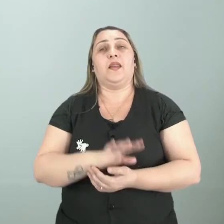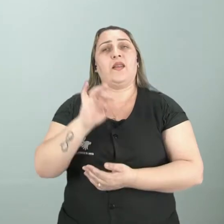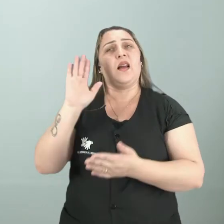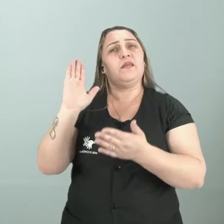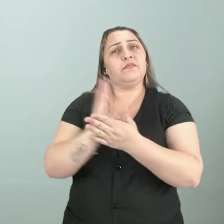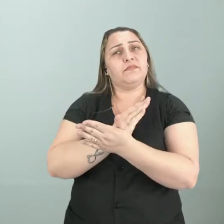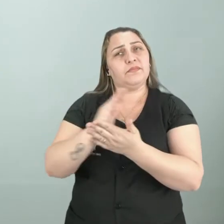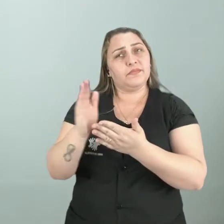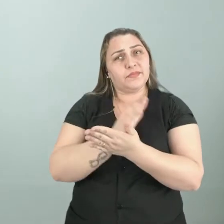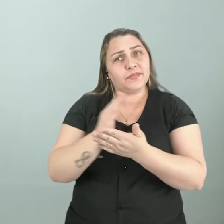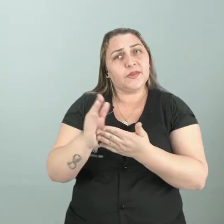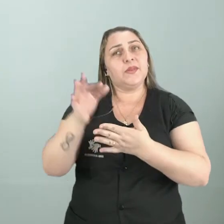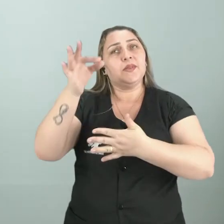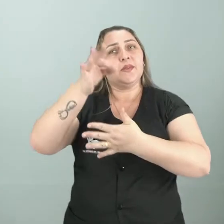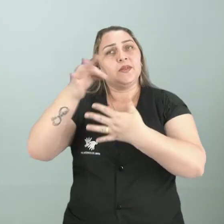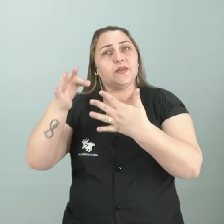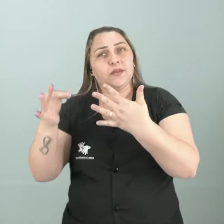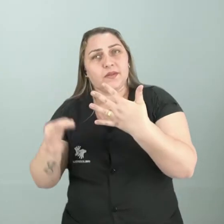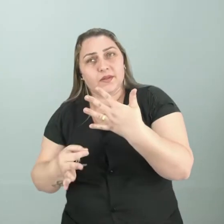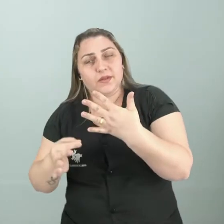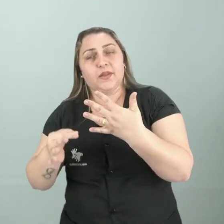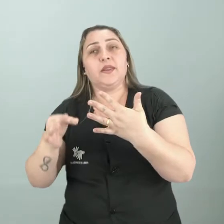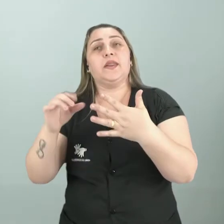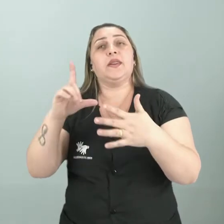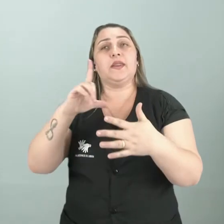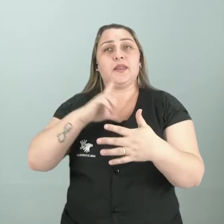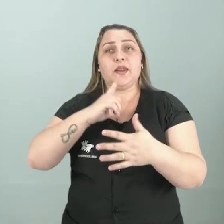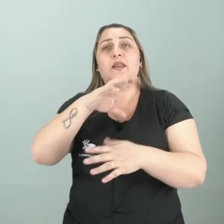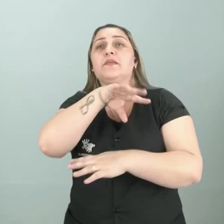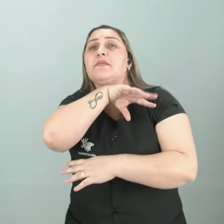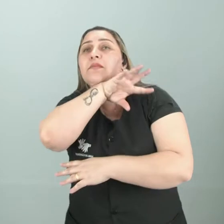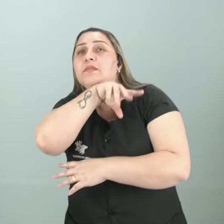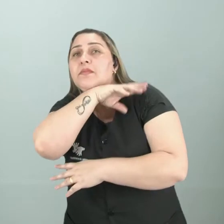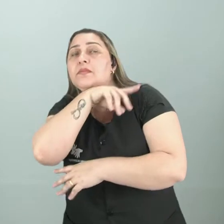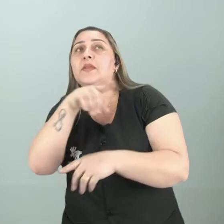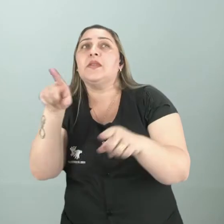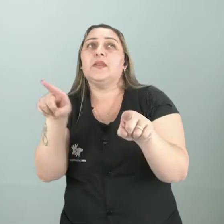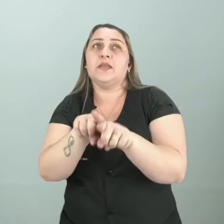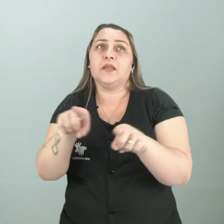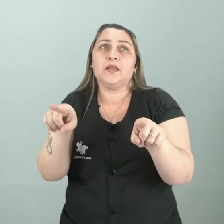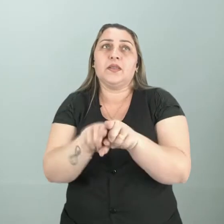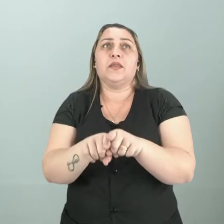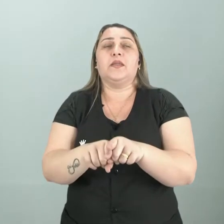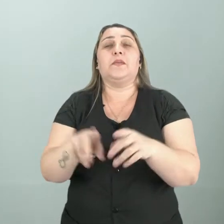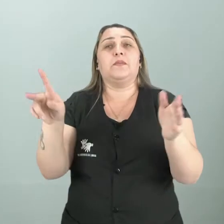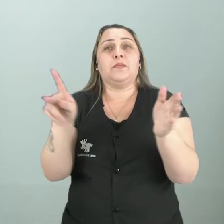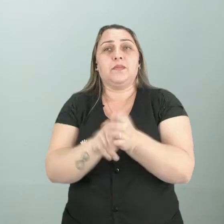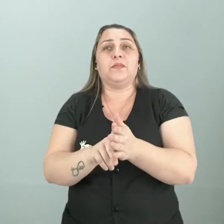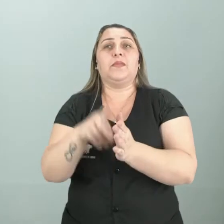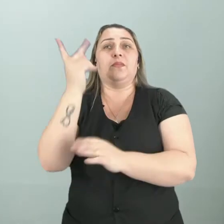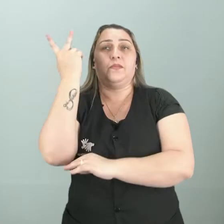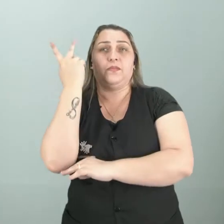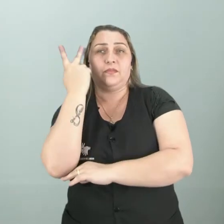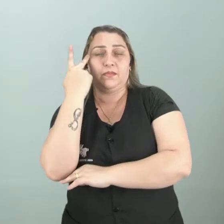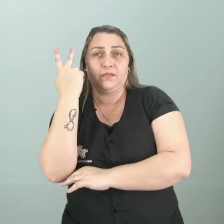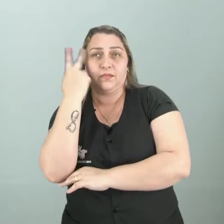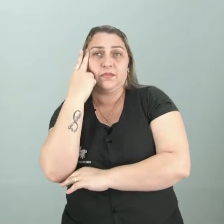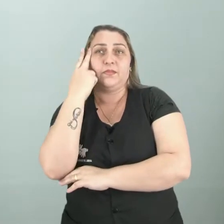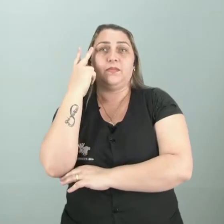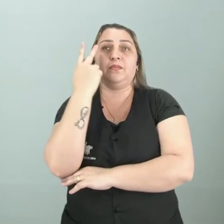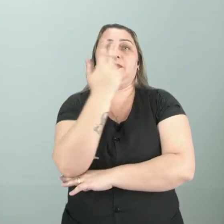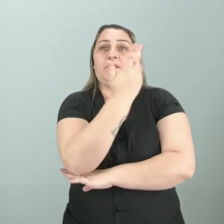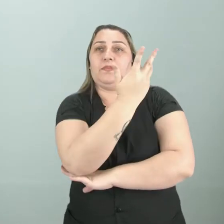apenas alguns, desses elementos. E tem os animais. Os animais, eles estão aqui compondo esta